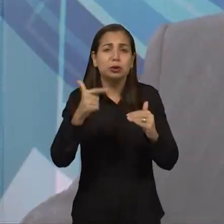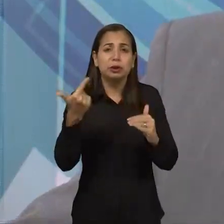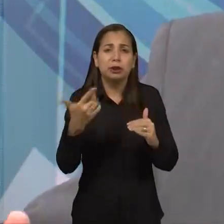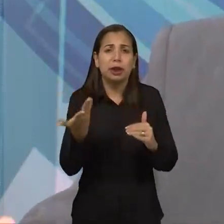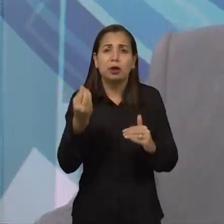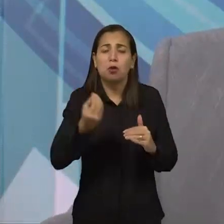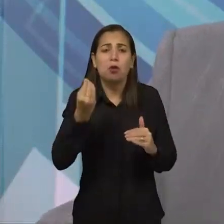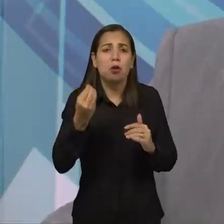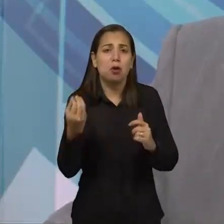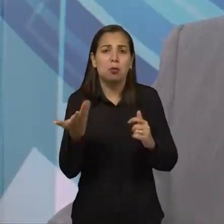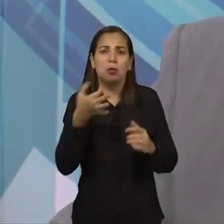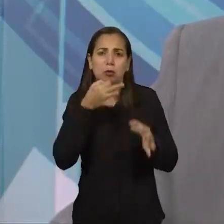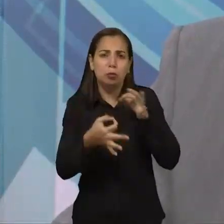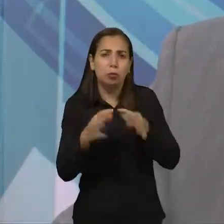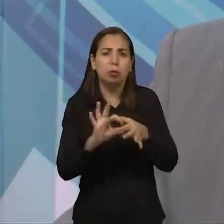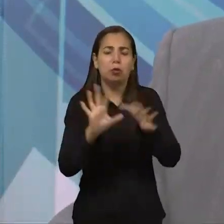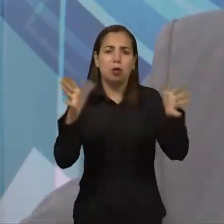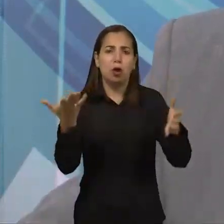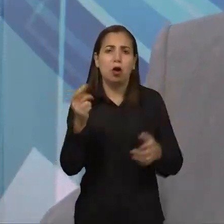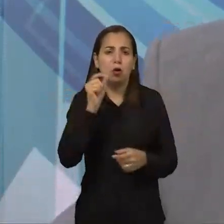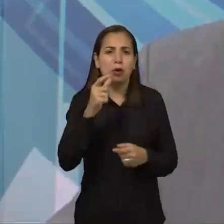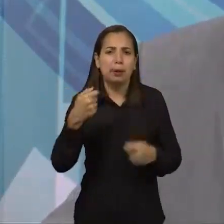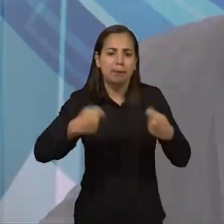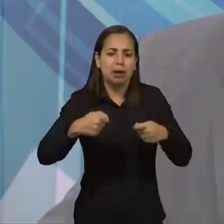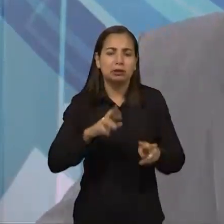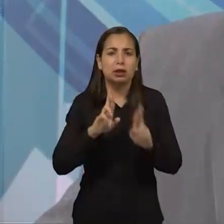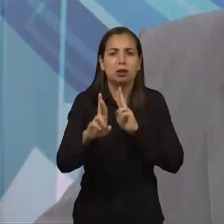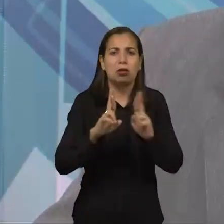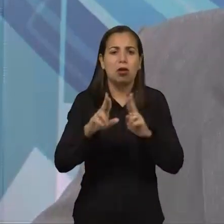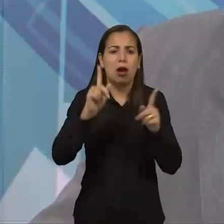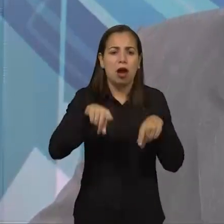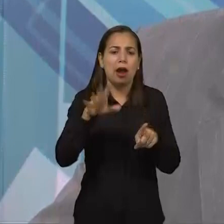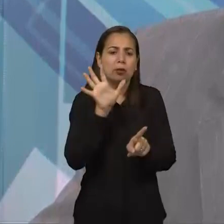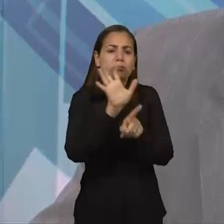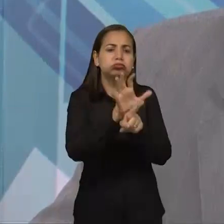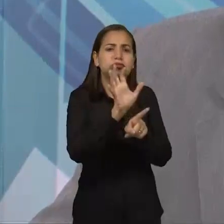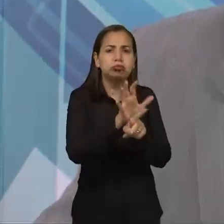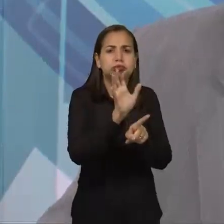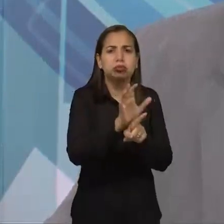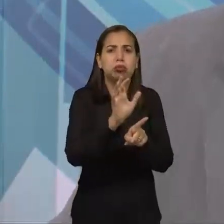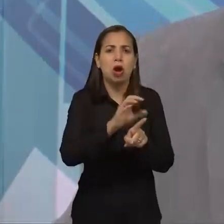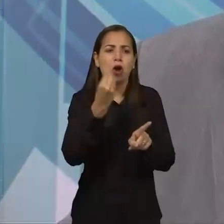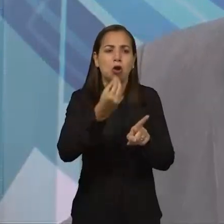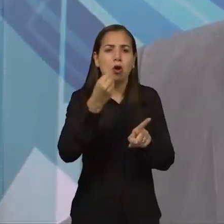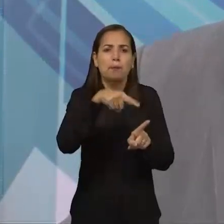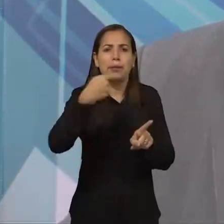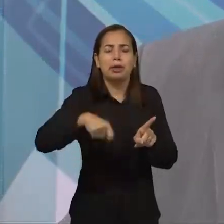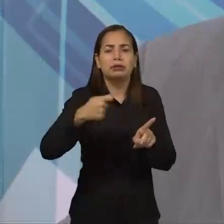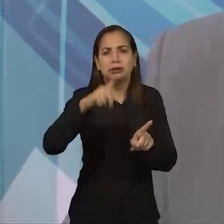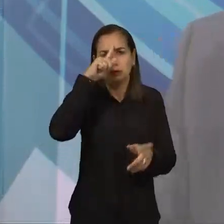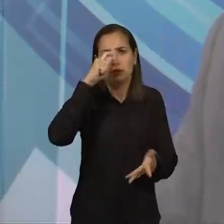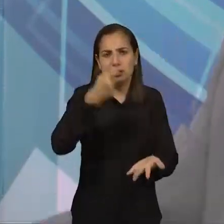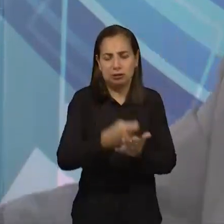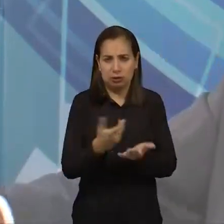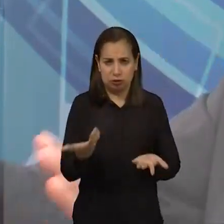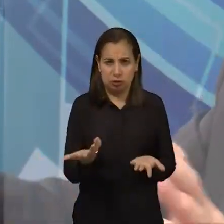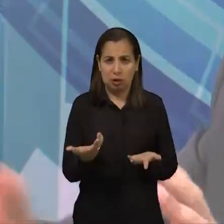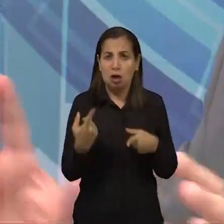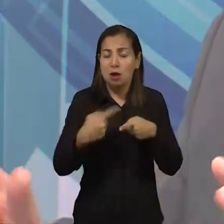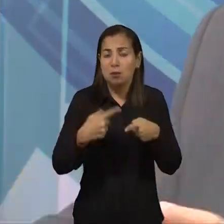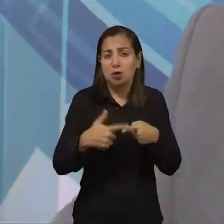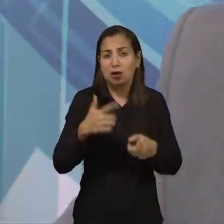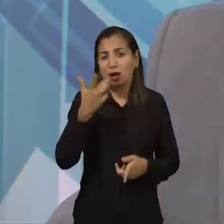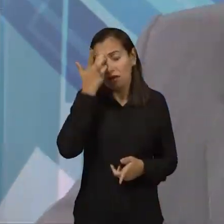exposto em mídia, dando entrevista. Ou seja, induzindo a um determinado... Porque é muito fácil. Alguém